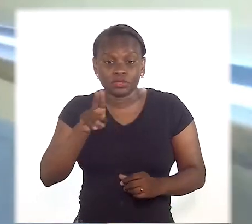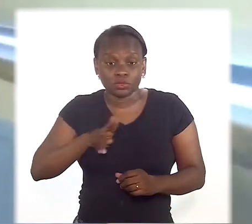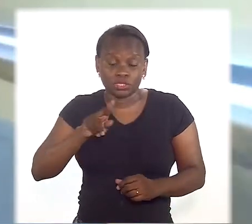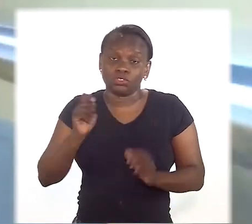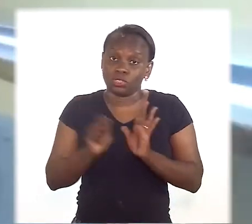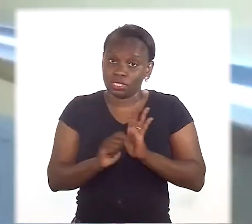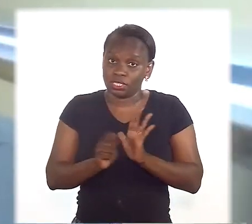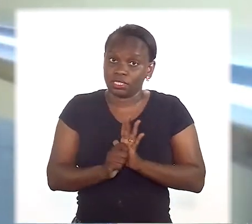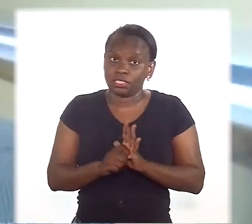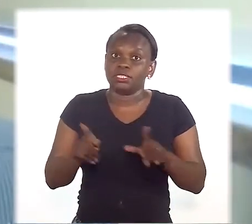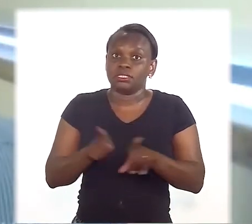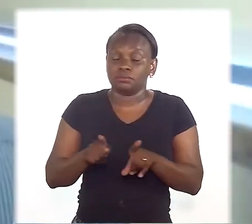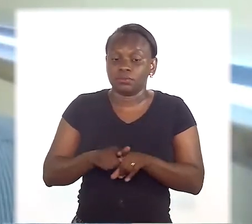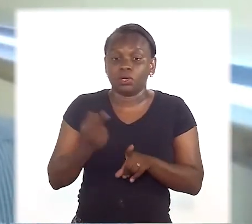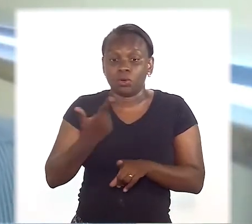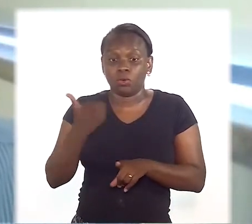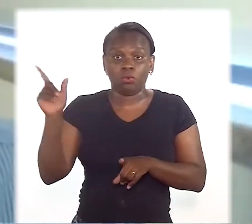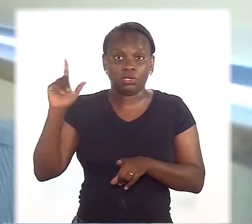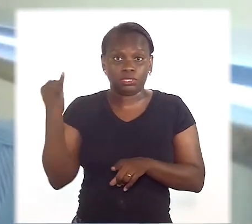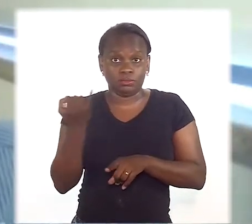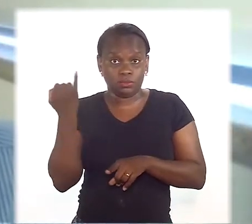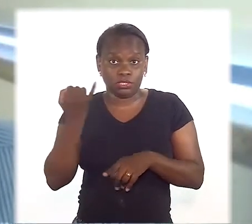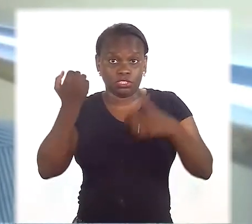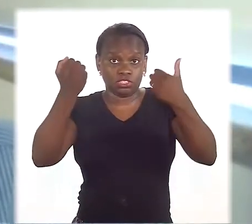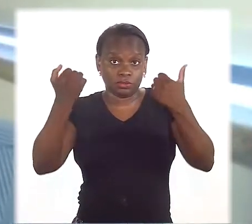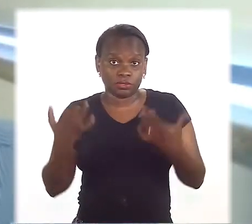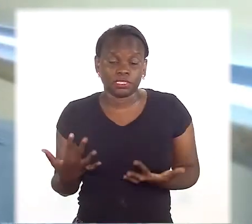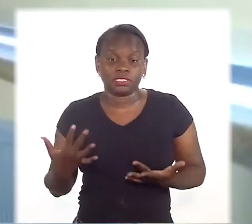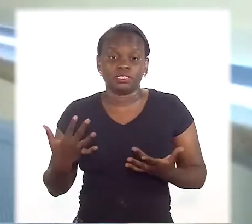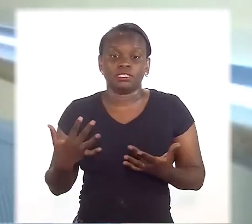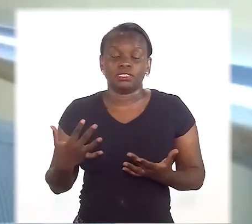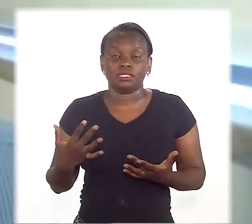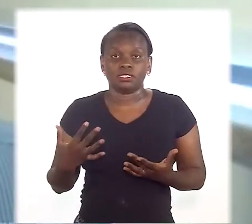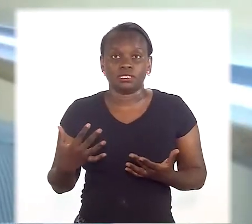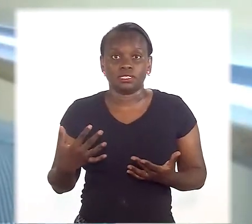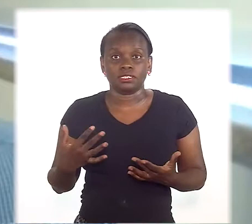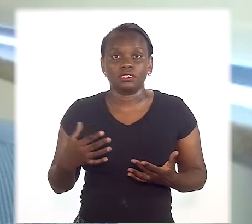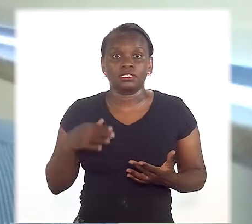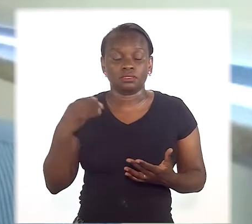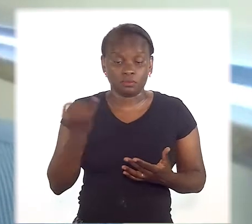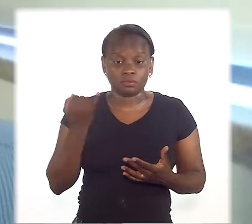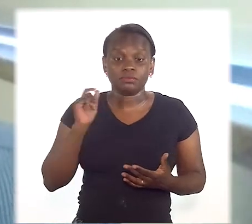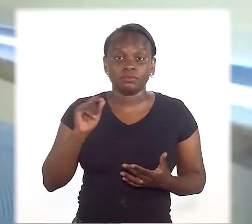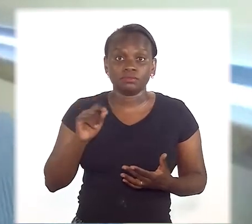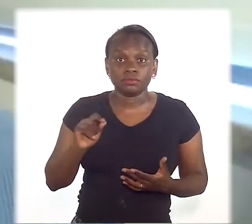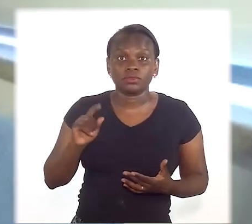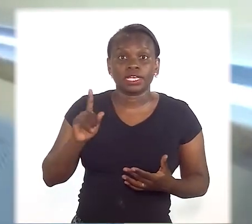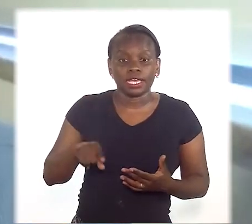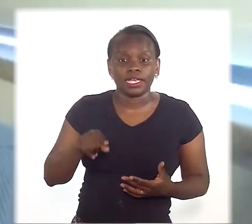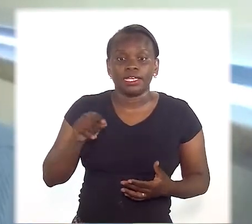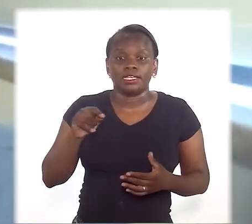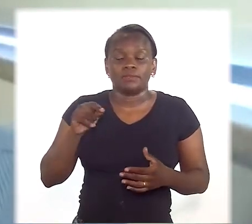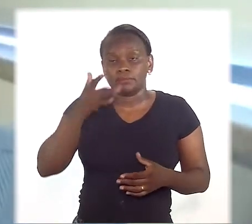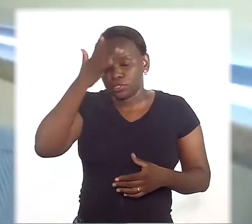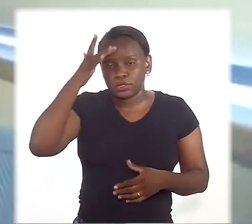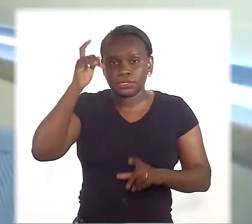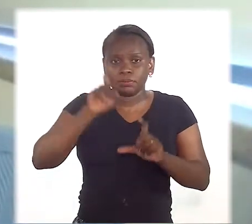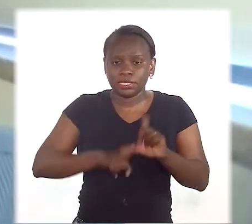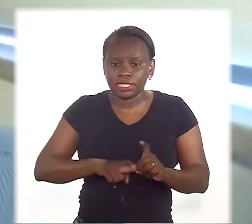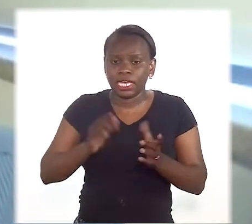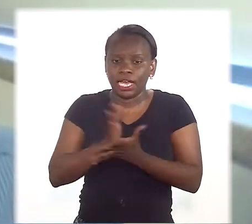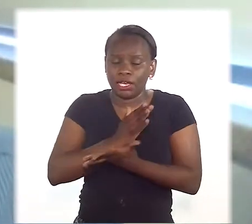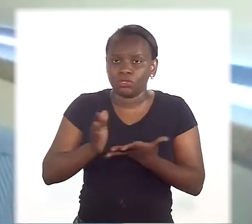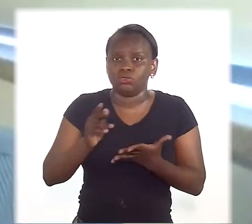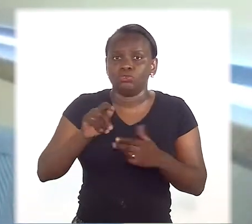E uma outra condição a ser levada também em consideração é o poderio dependógeno